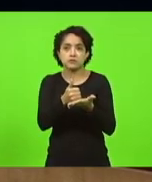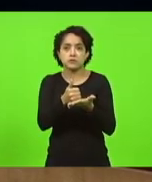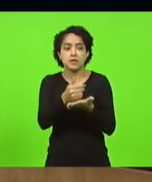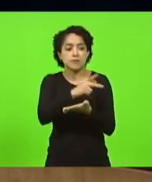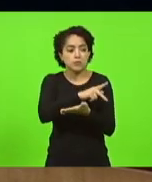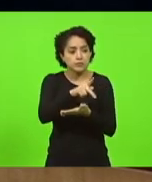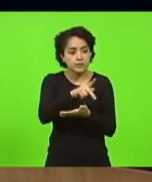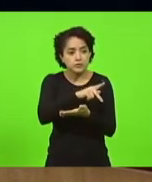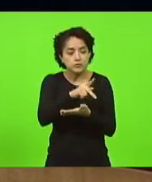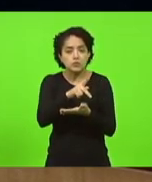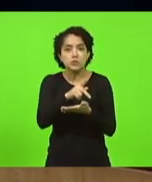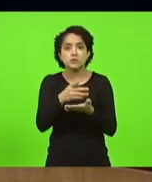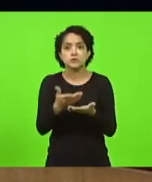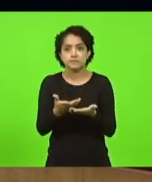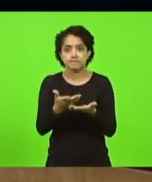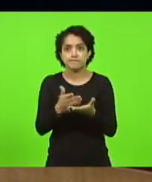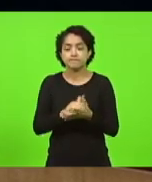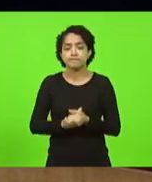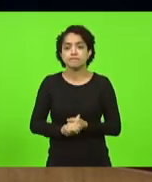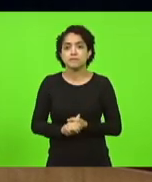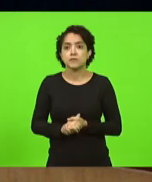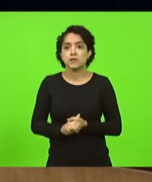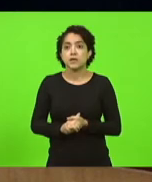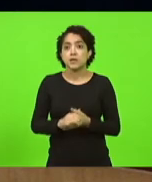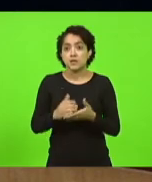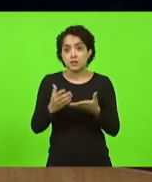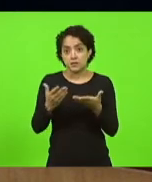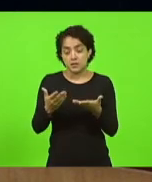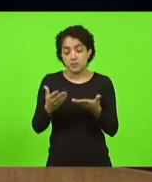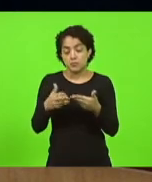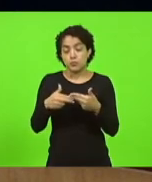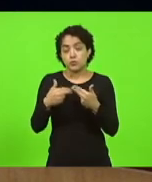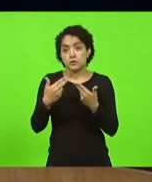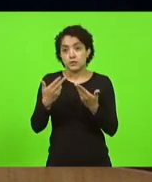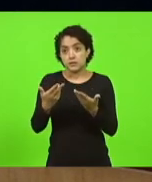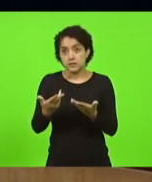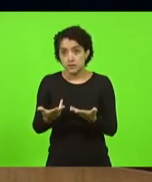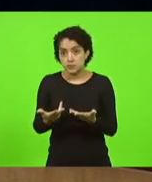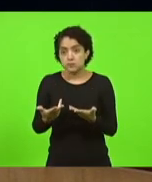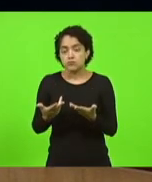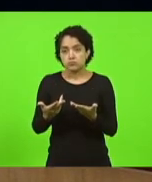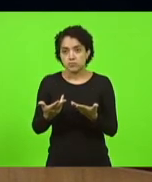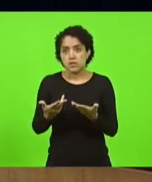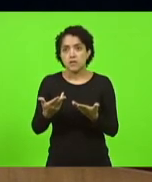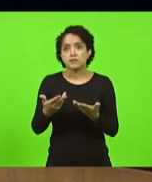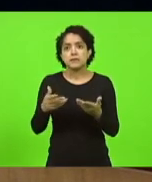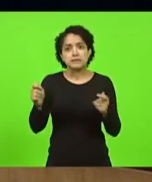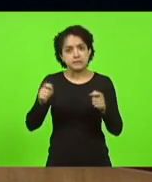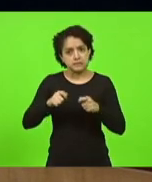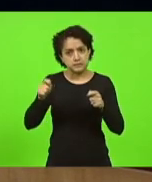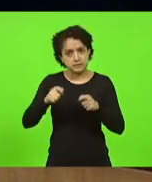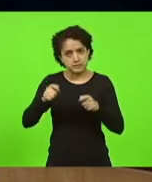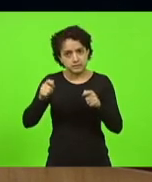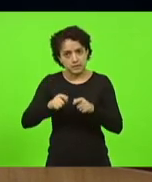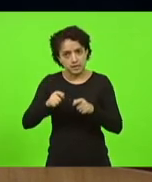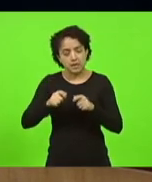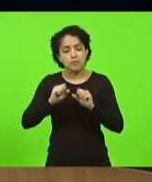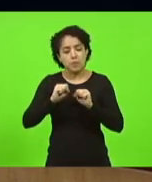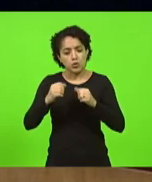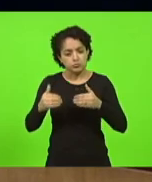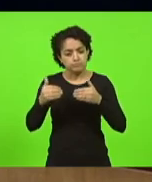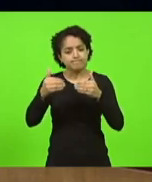é a equipe administrativa também. Por isso, senhor presidente, acho que tem um bom espaço aí e nós podemos